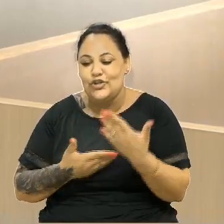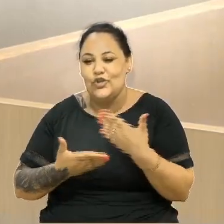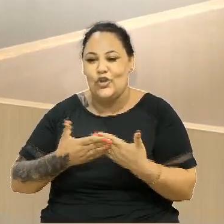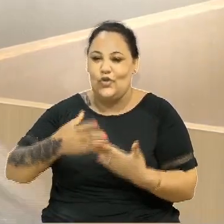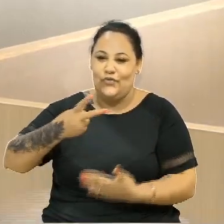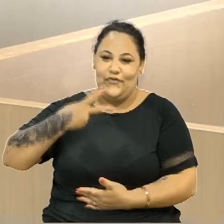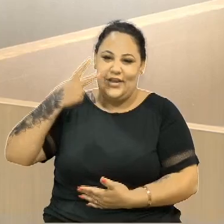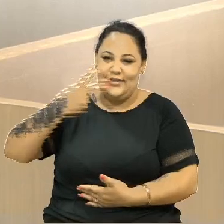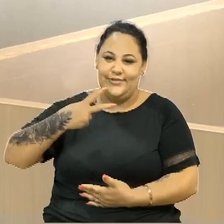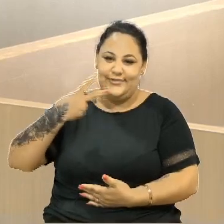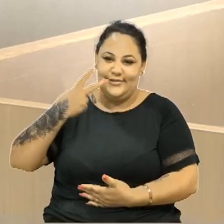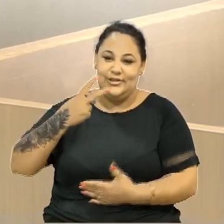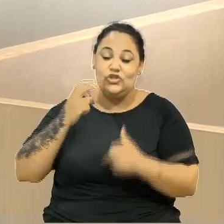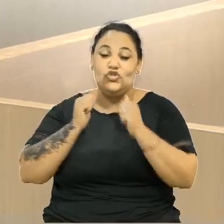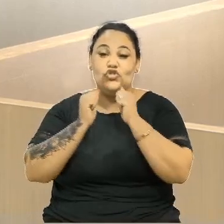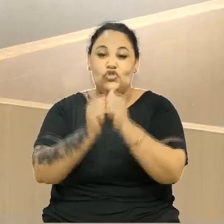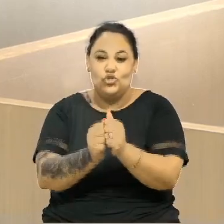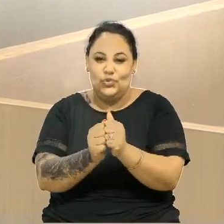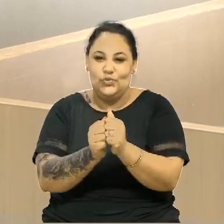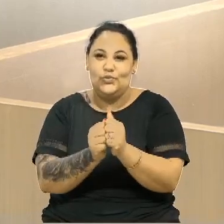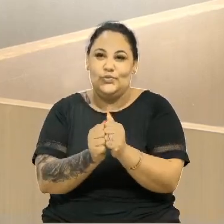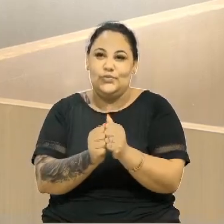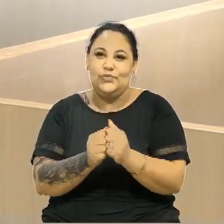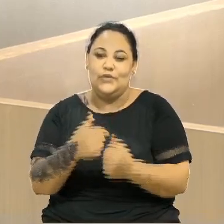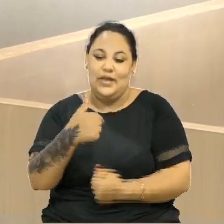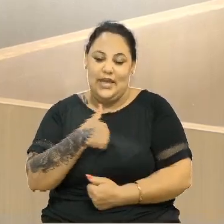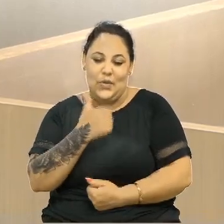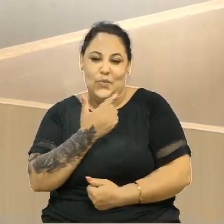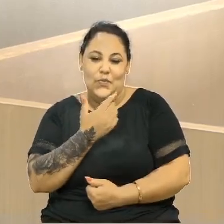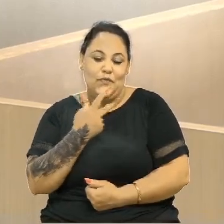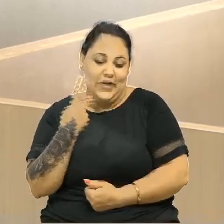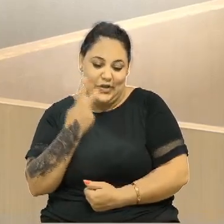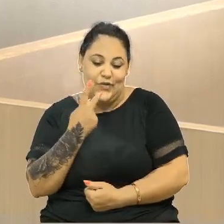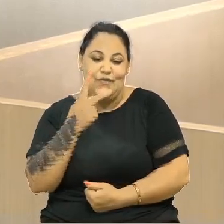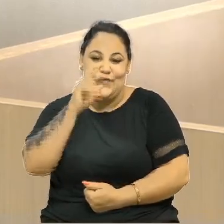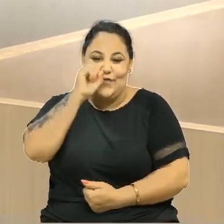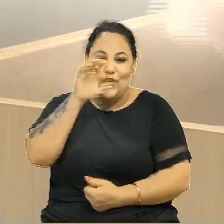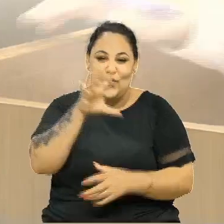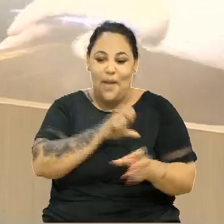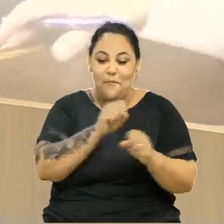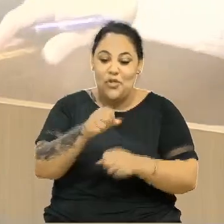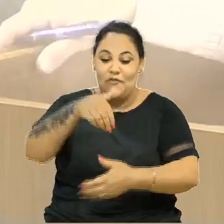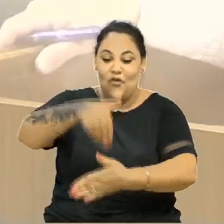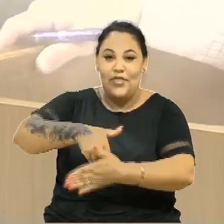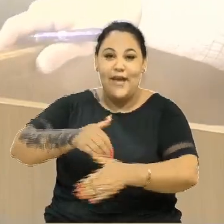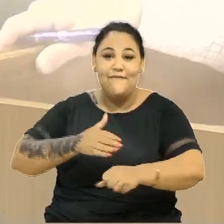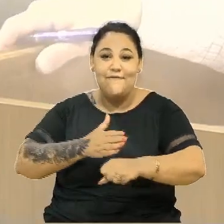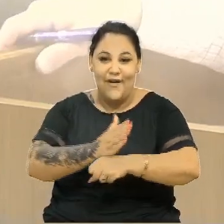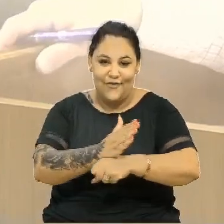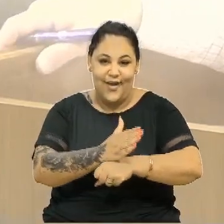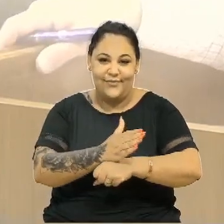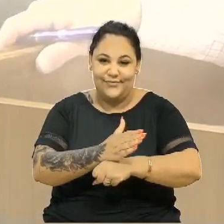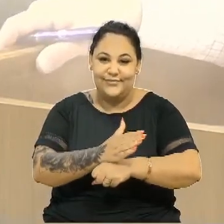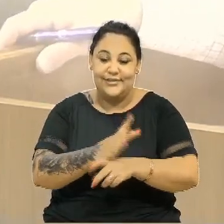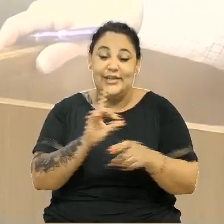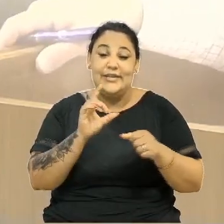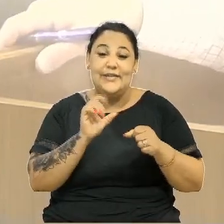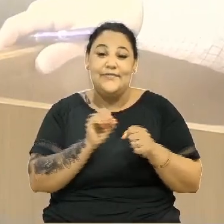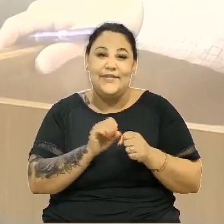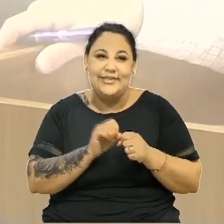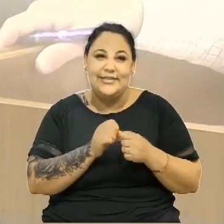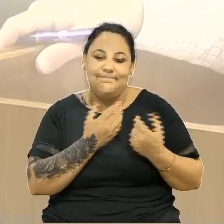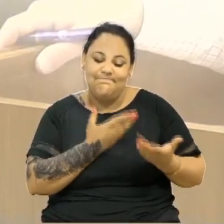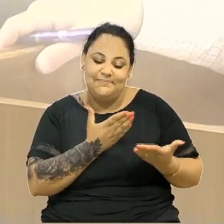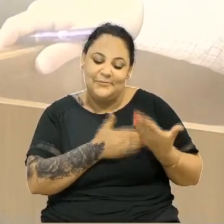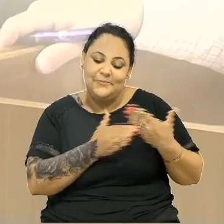pudesse, juntamente com esse amigo, vereador Fiuza, a gente poder votar favorável e fazer com que esta